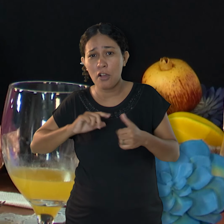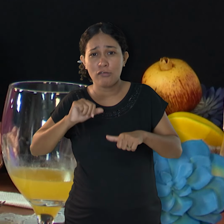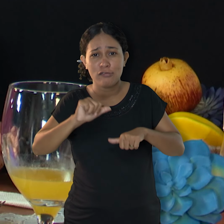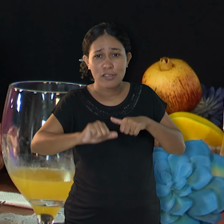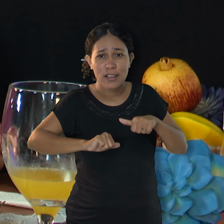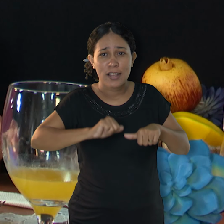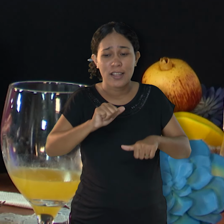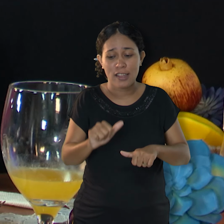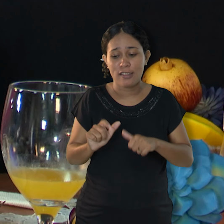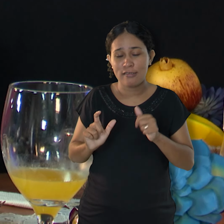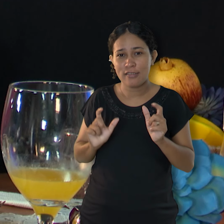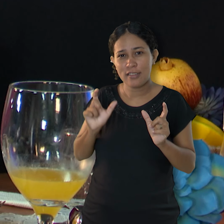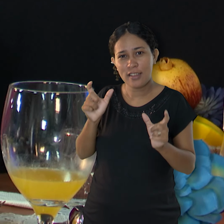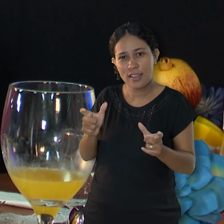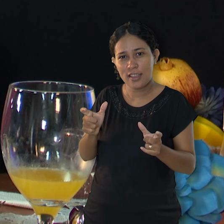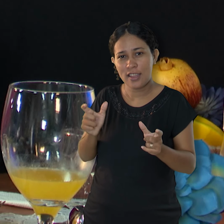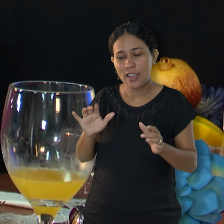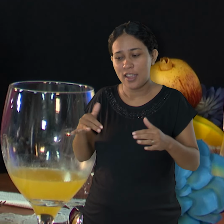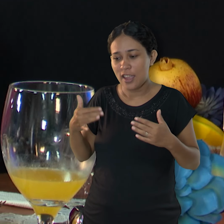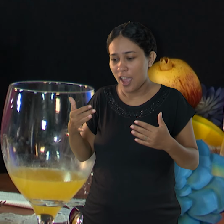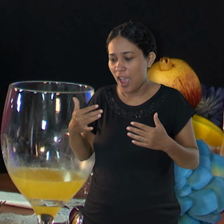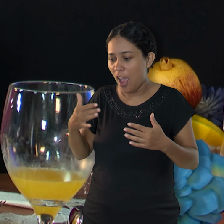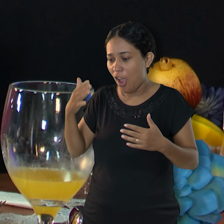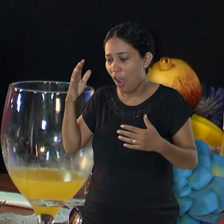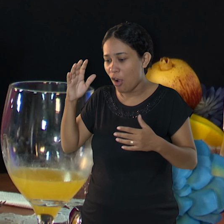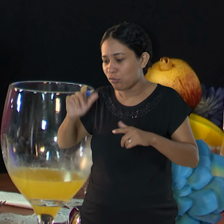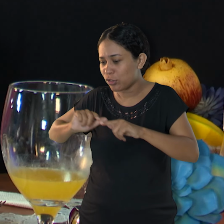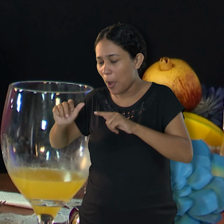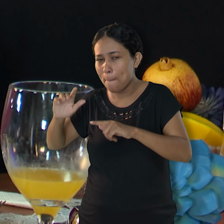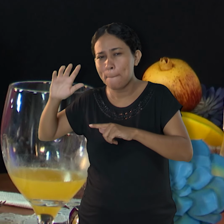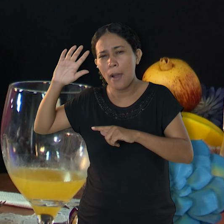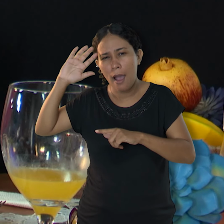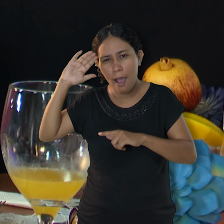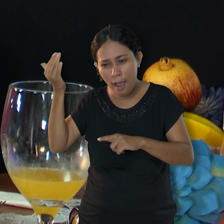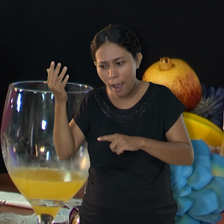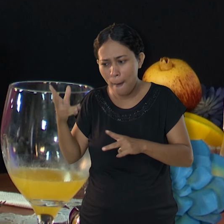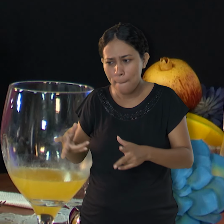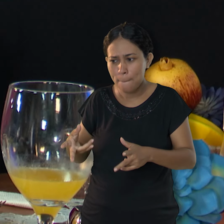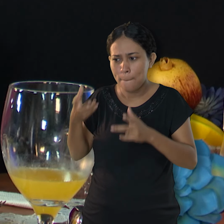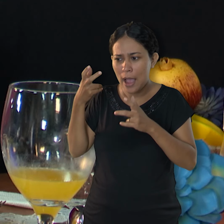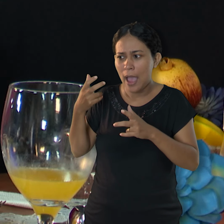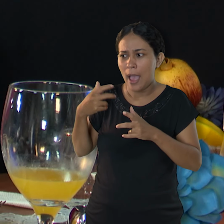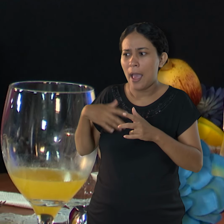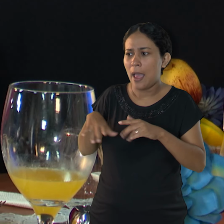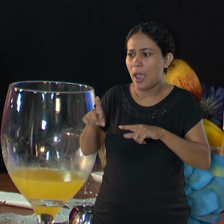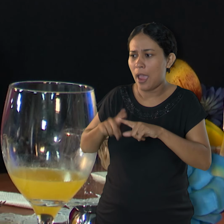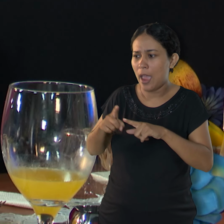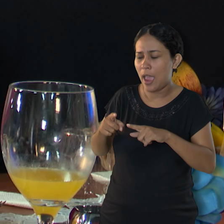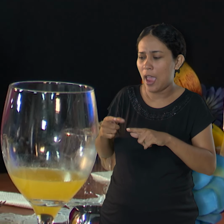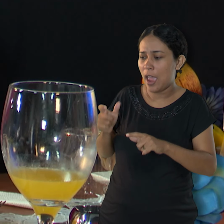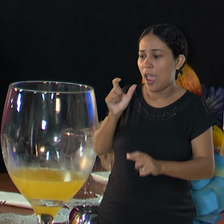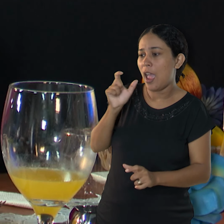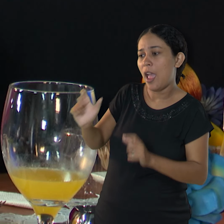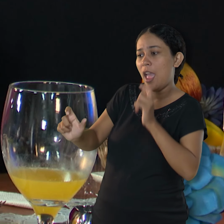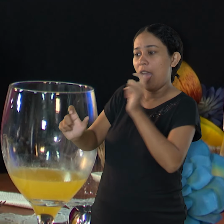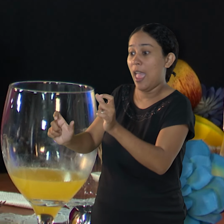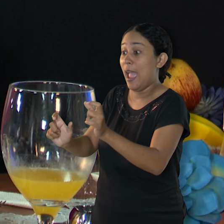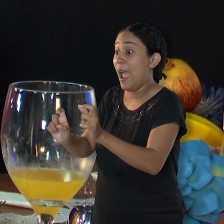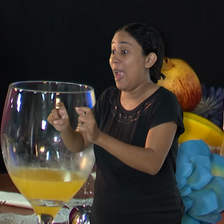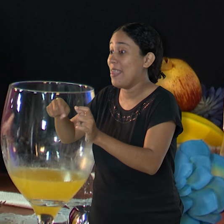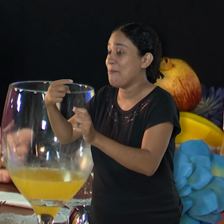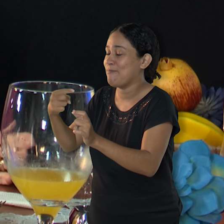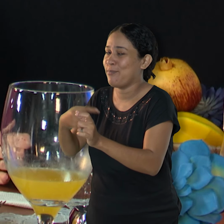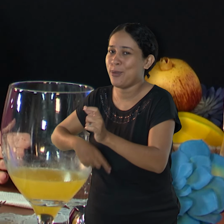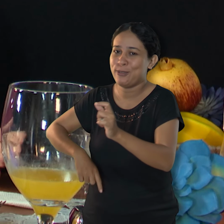viram que o trabalho teve um resultado. Isso. Que é diferente você ficar lá xingando eles, ele, de repente, foi em primeiro lugar. Não,